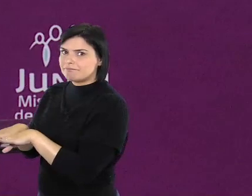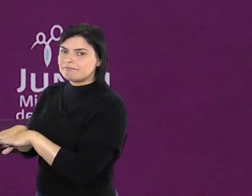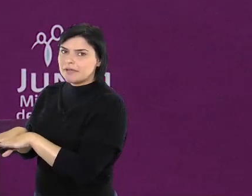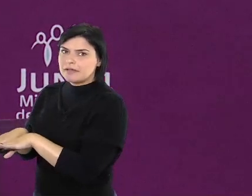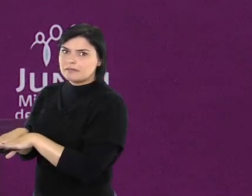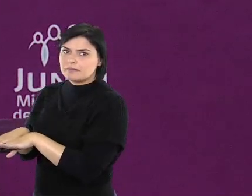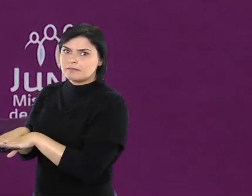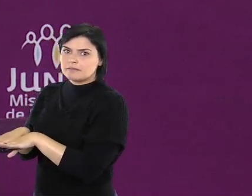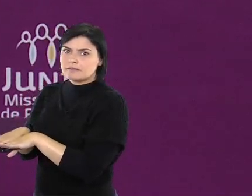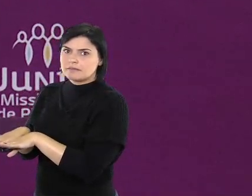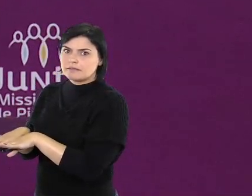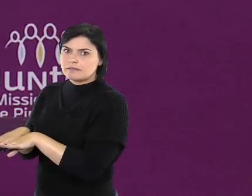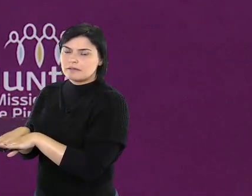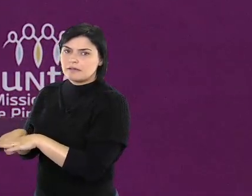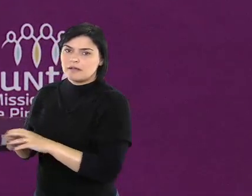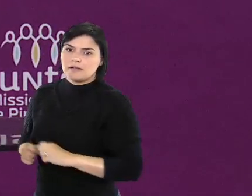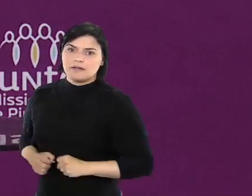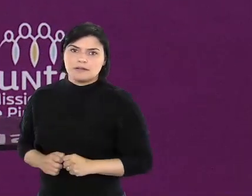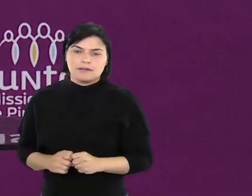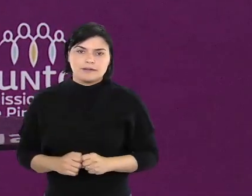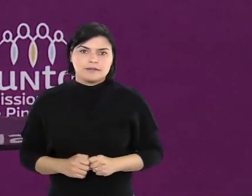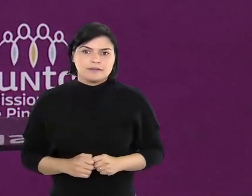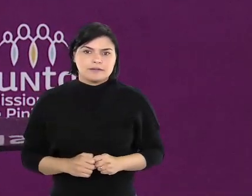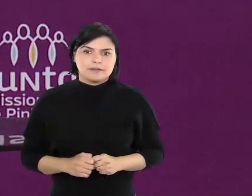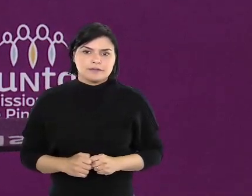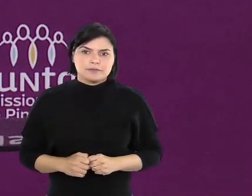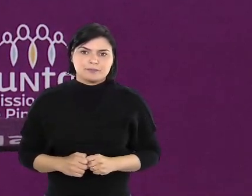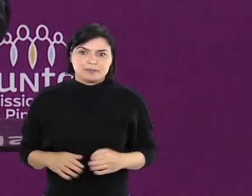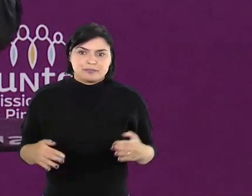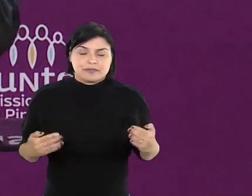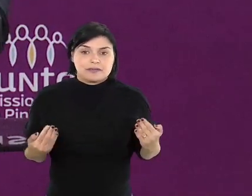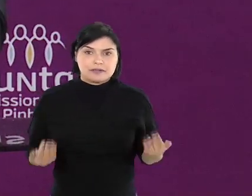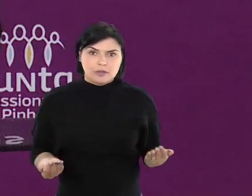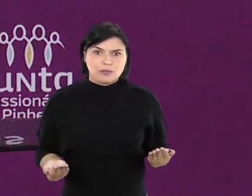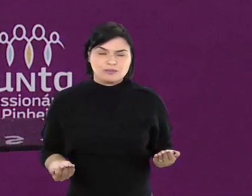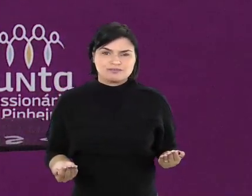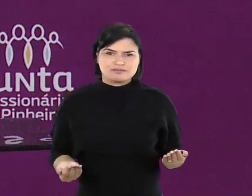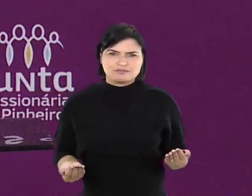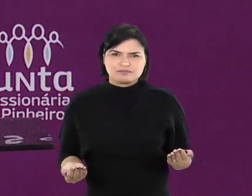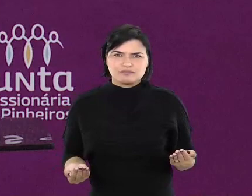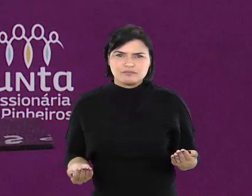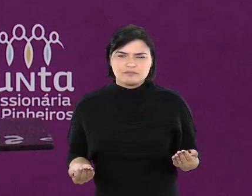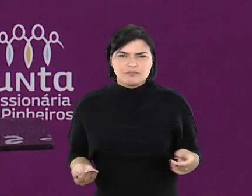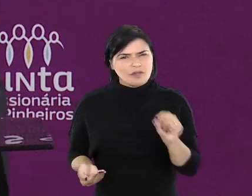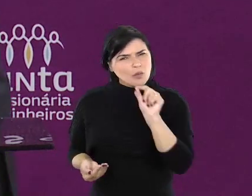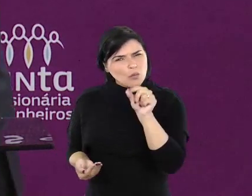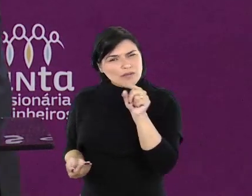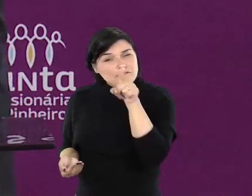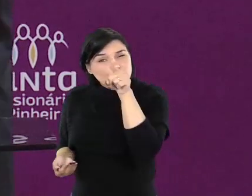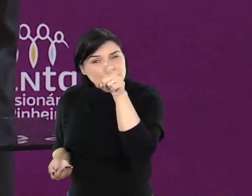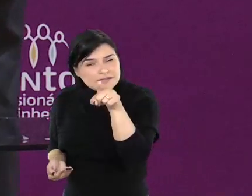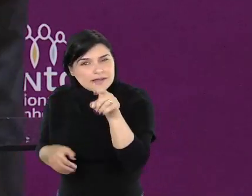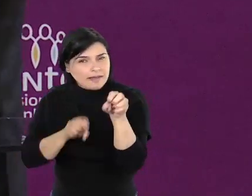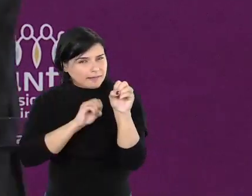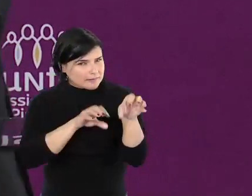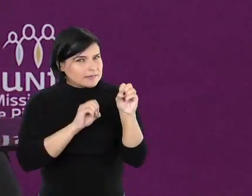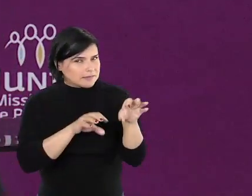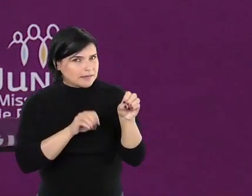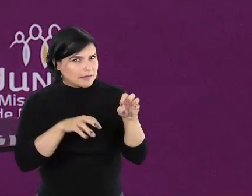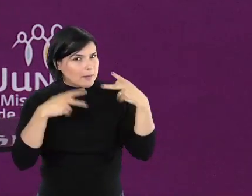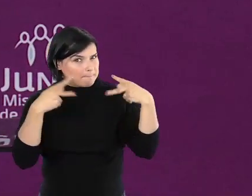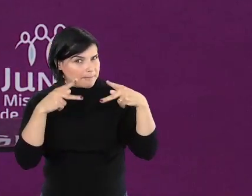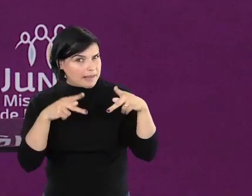ser preservada então irmãos o que você ensina o que você prega o que você